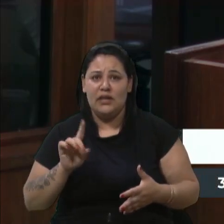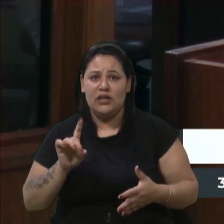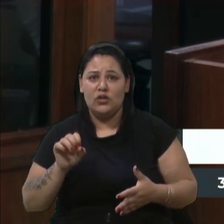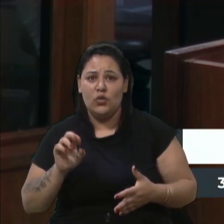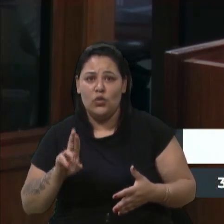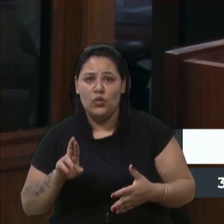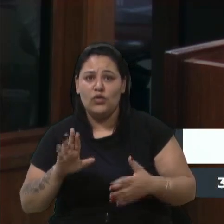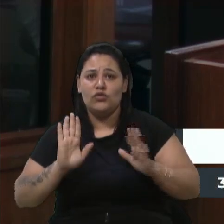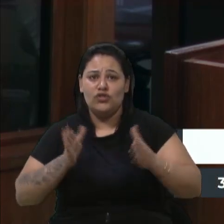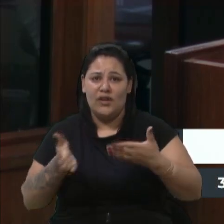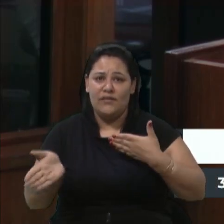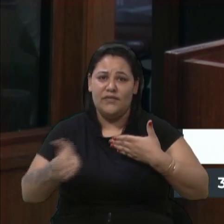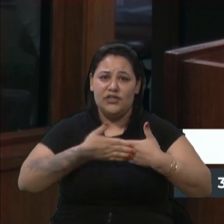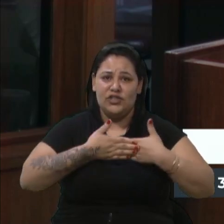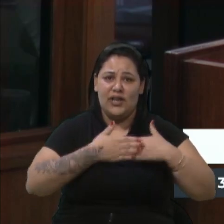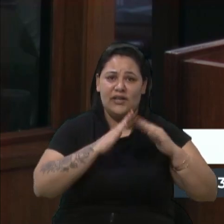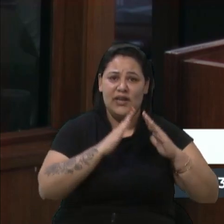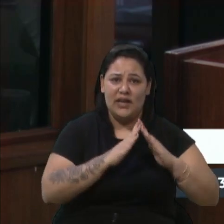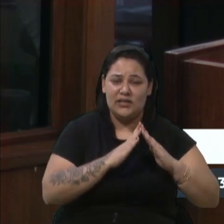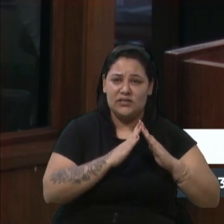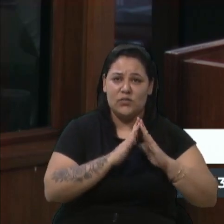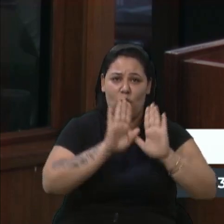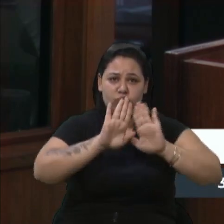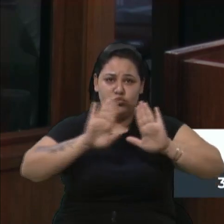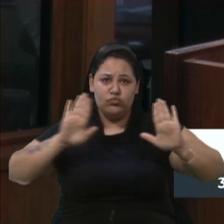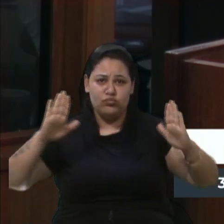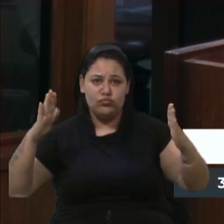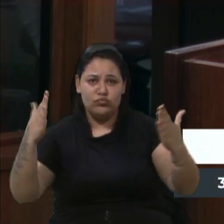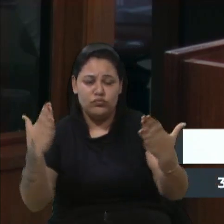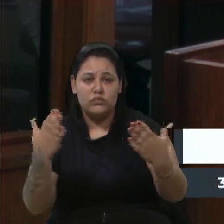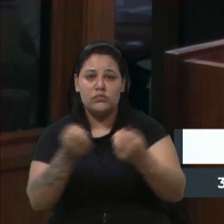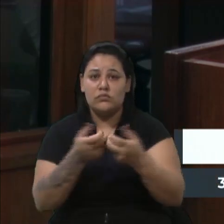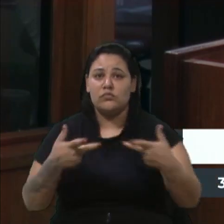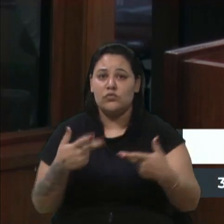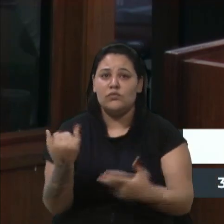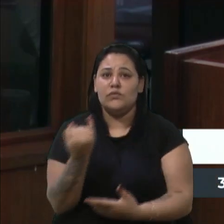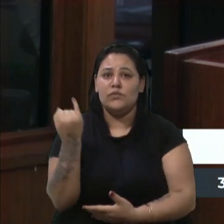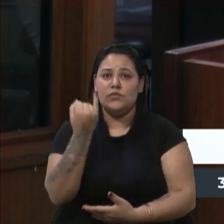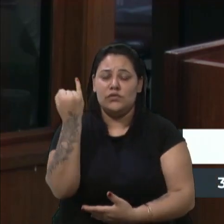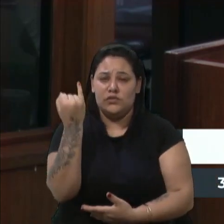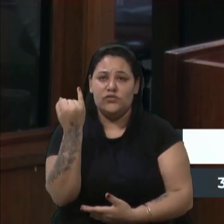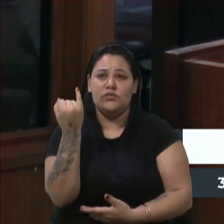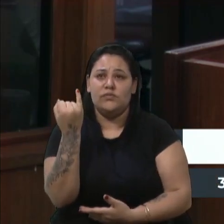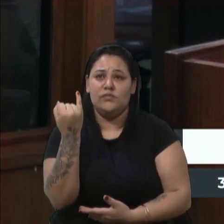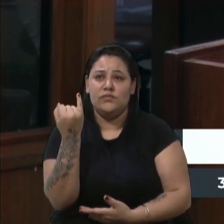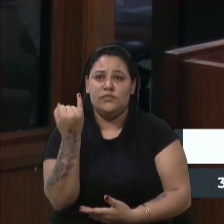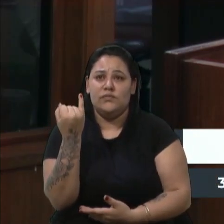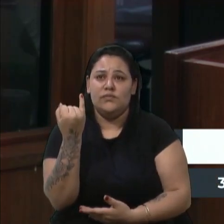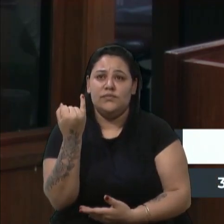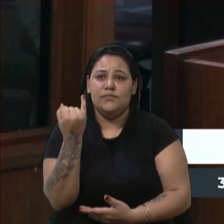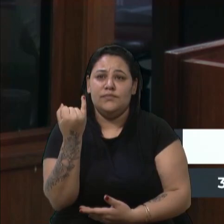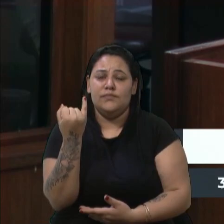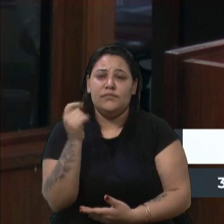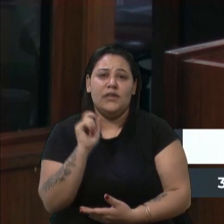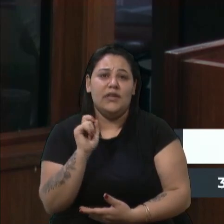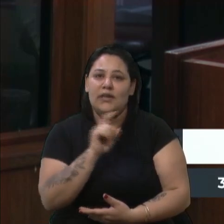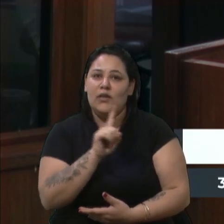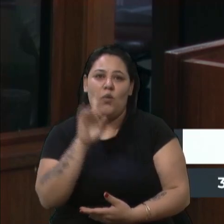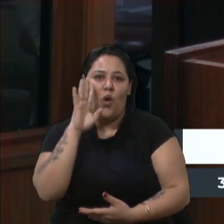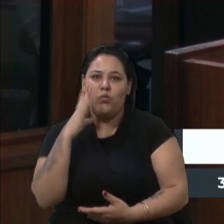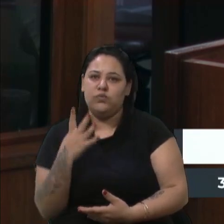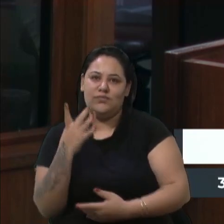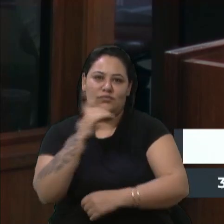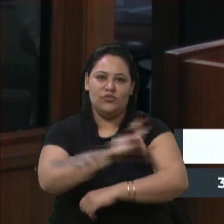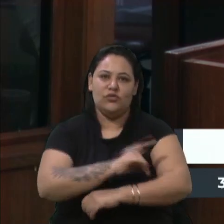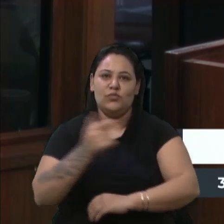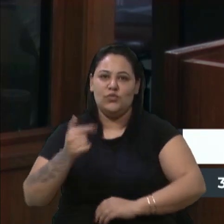inclusive, a casa. Então, são ações importantes que, de repente, não acontece de um dia para outro a resolução,